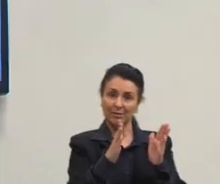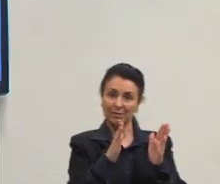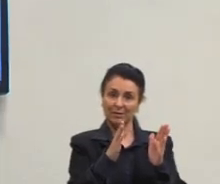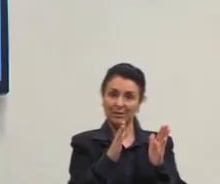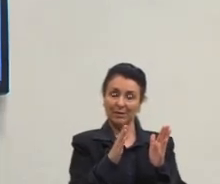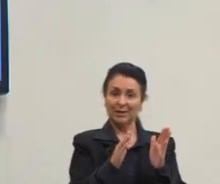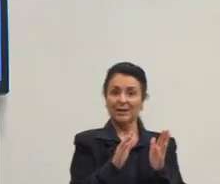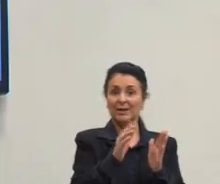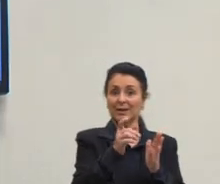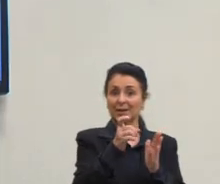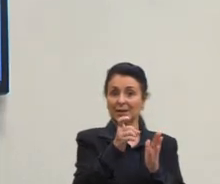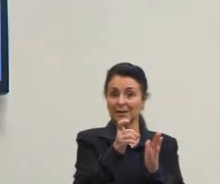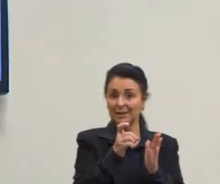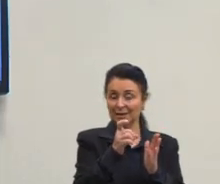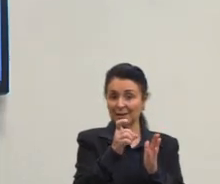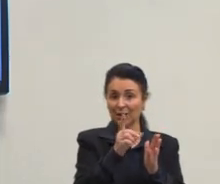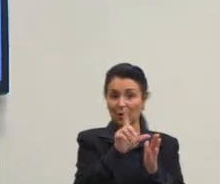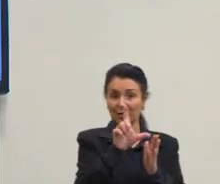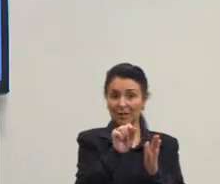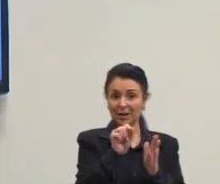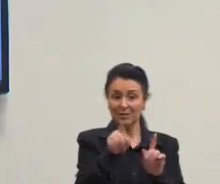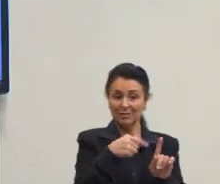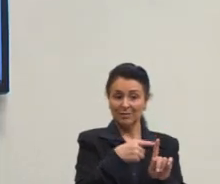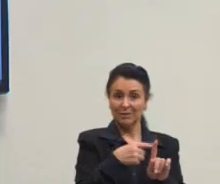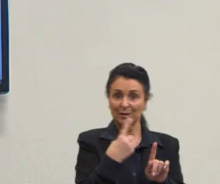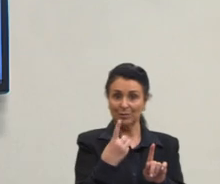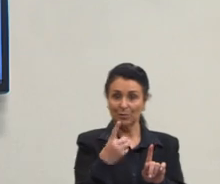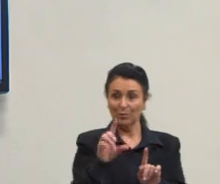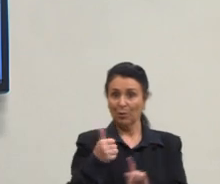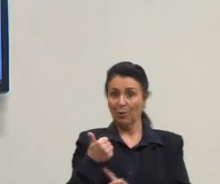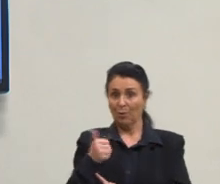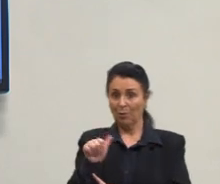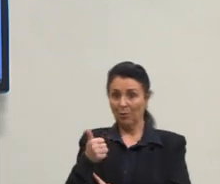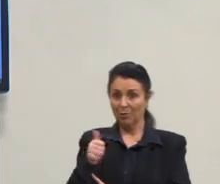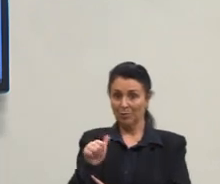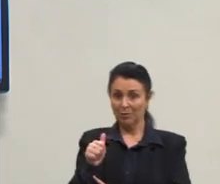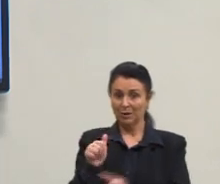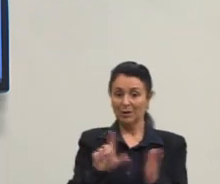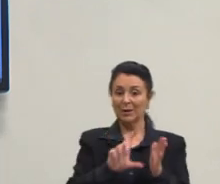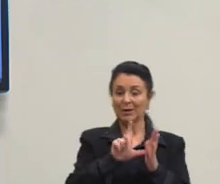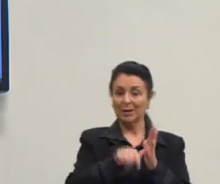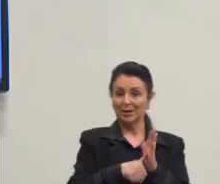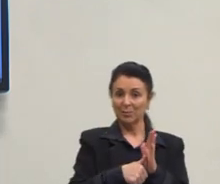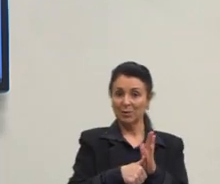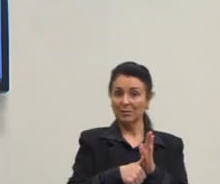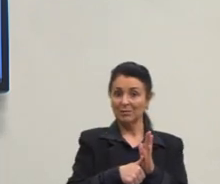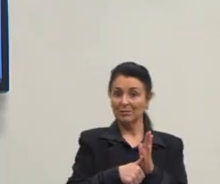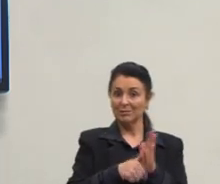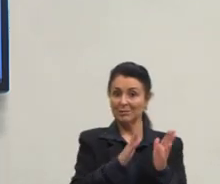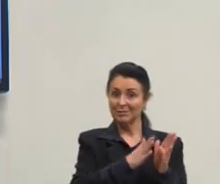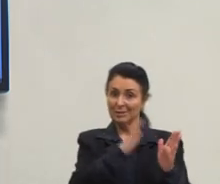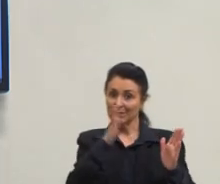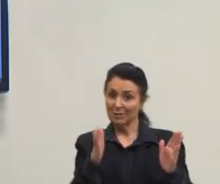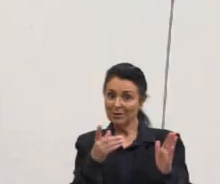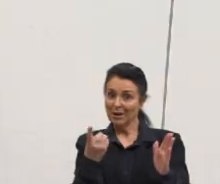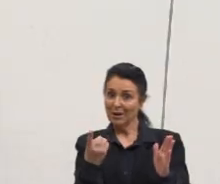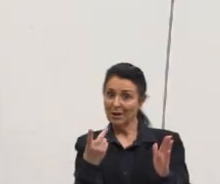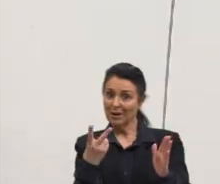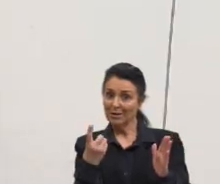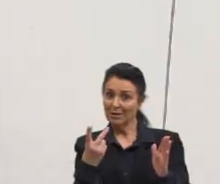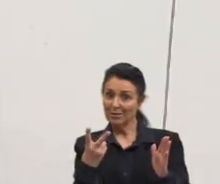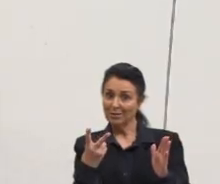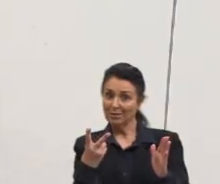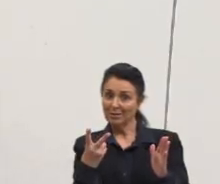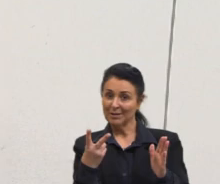10 mais um que é 11 eu consecutivo de consecutivo então de 11 será 12 e assim então é aqui a